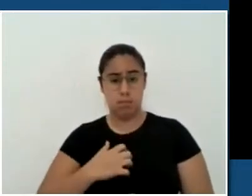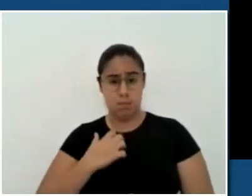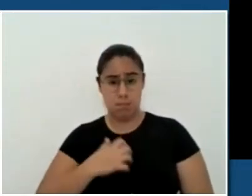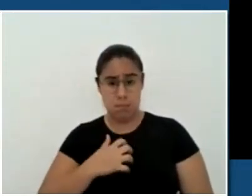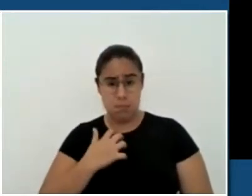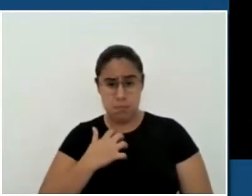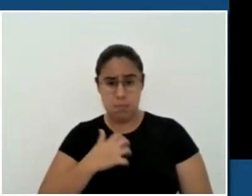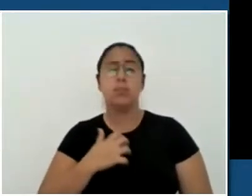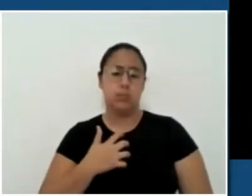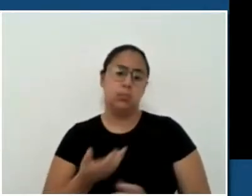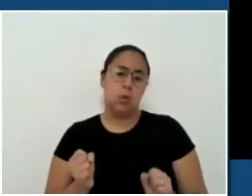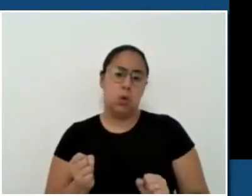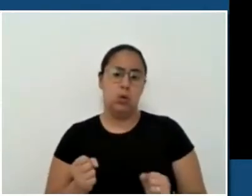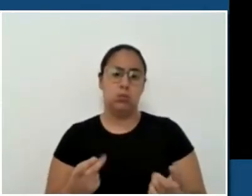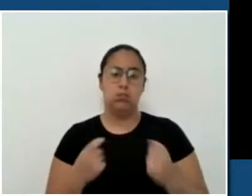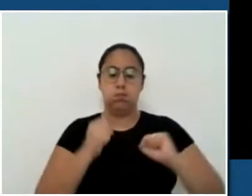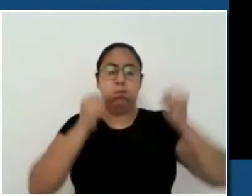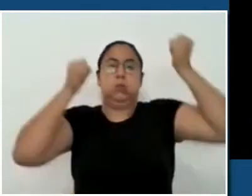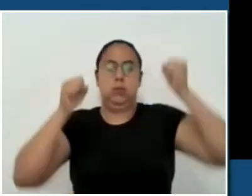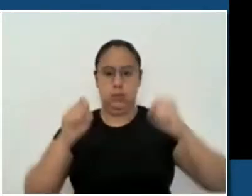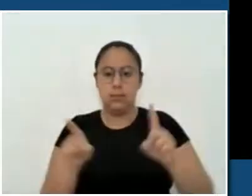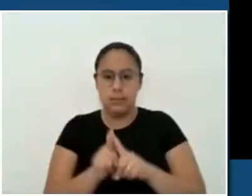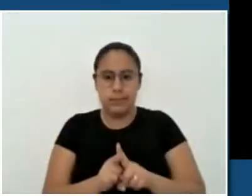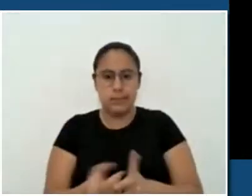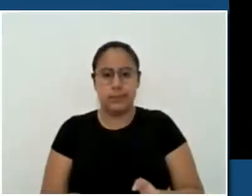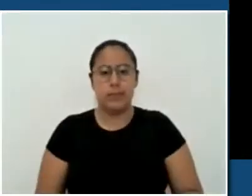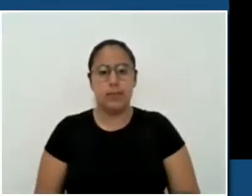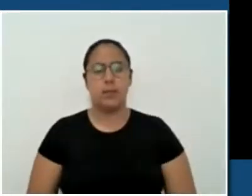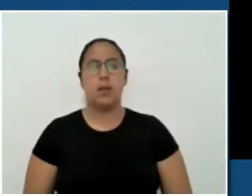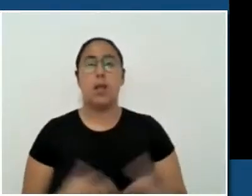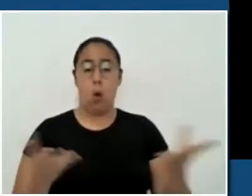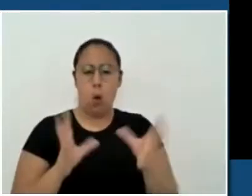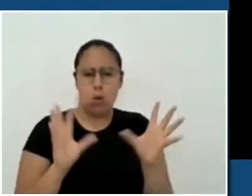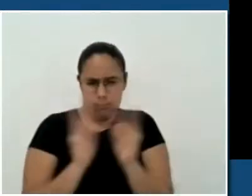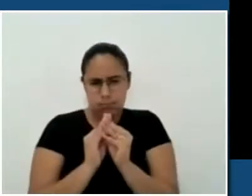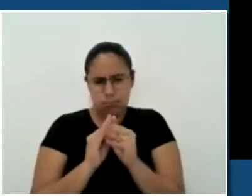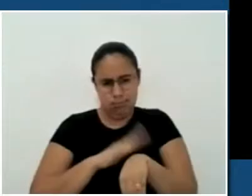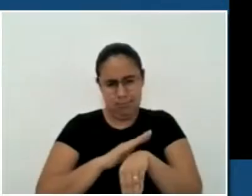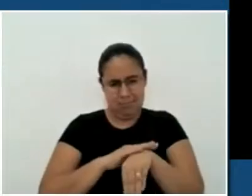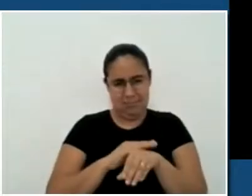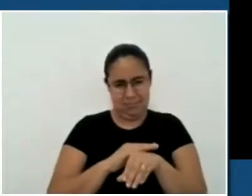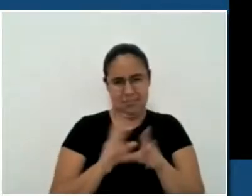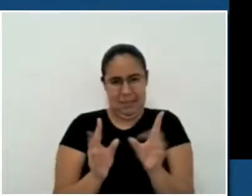Como conclusão, ainda dentro do meu tempo,